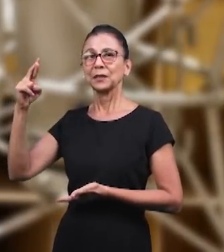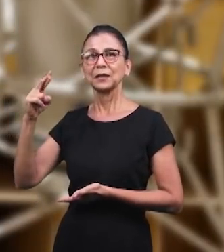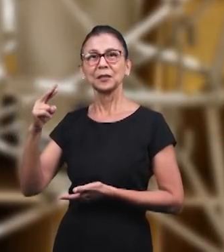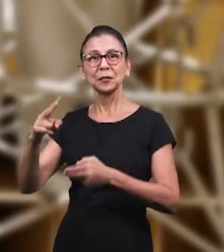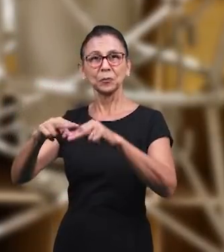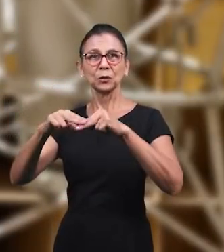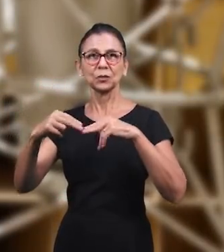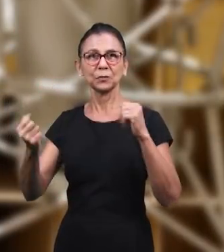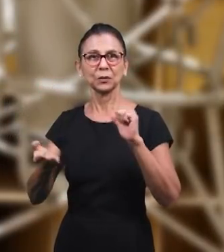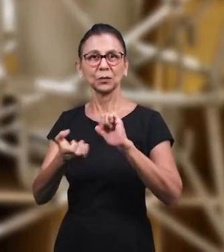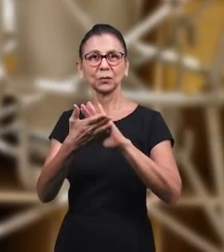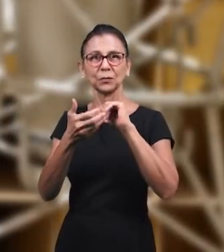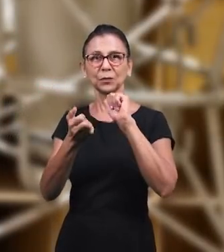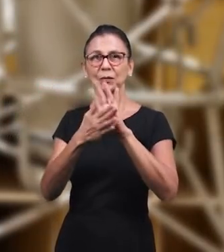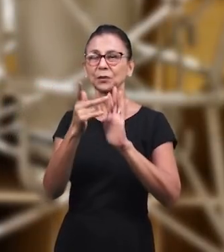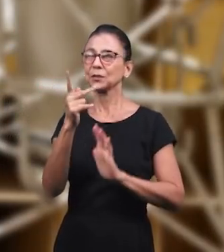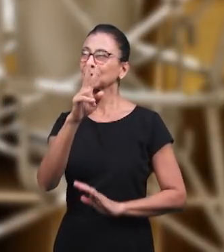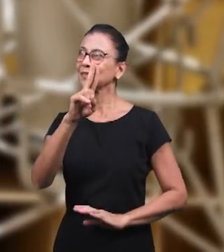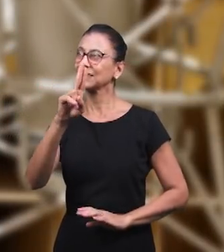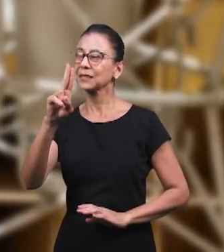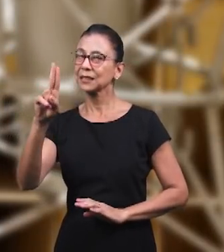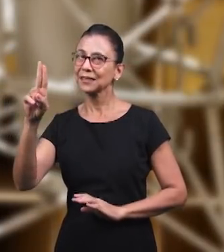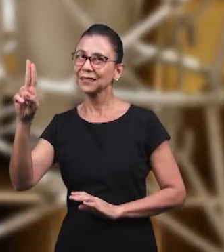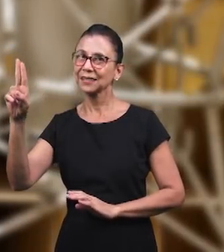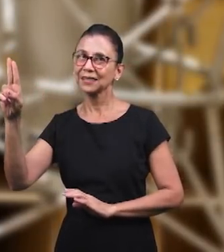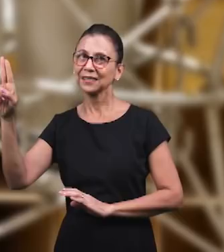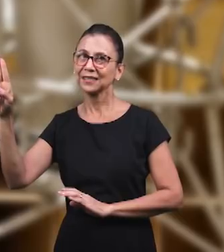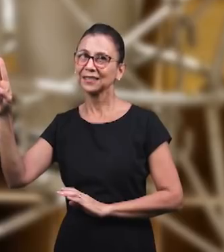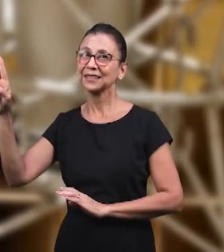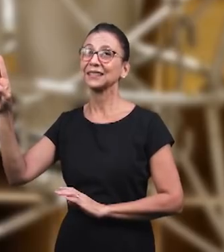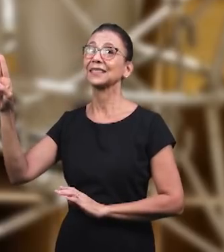Deus, para louvar o teu nome.